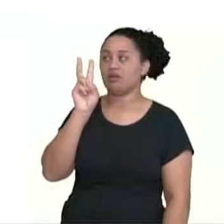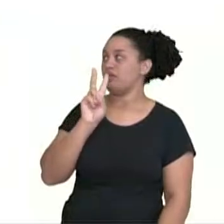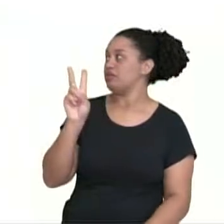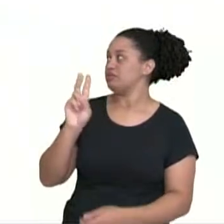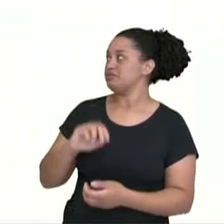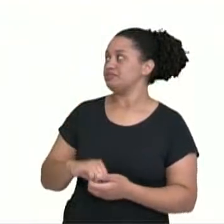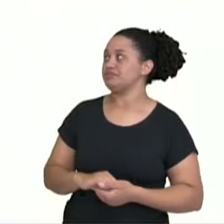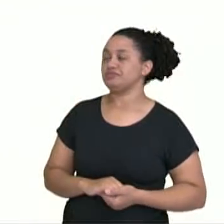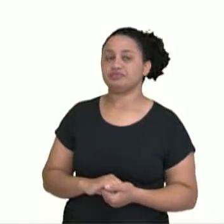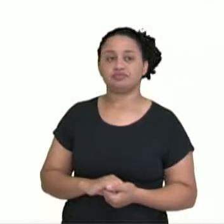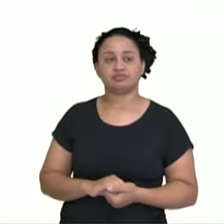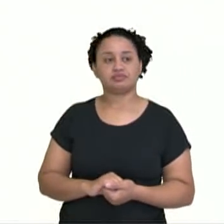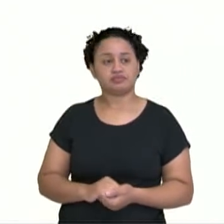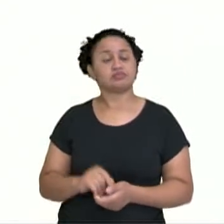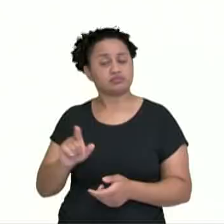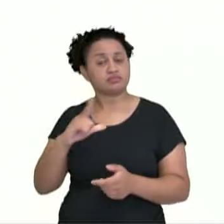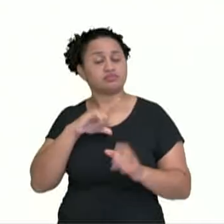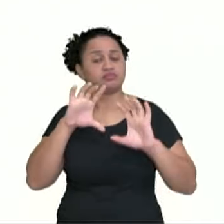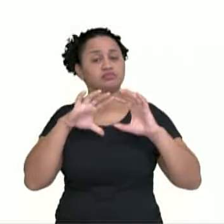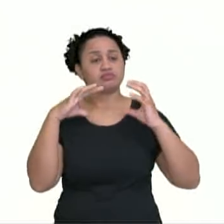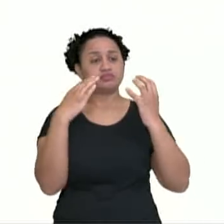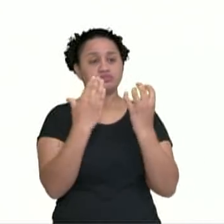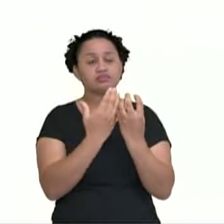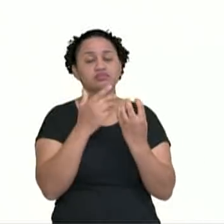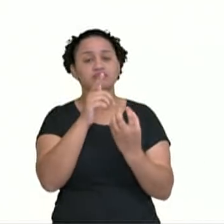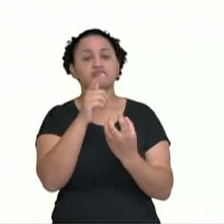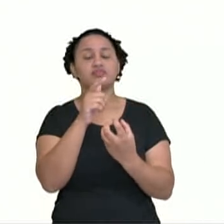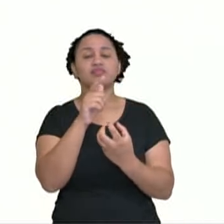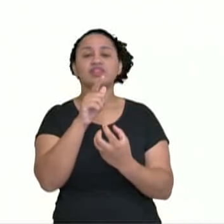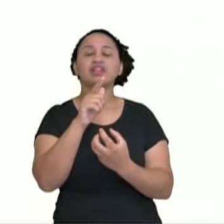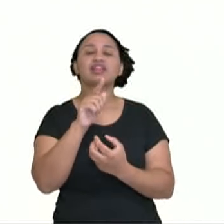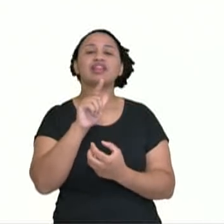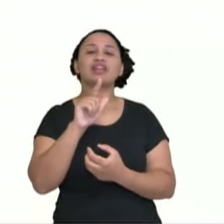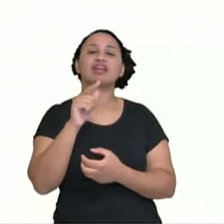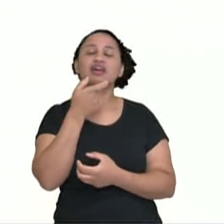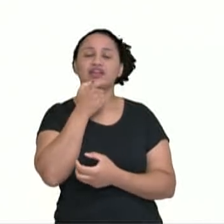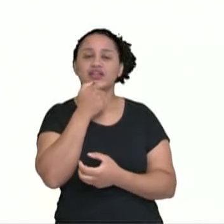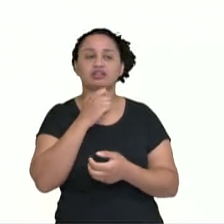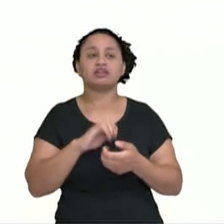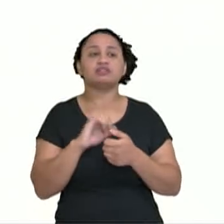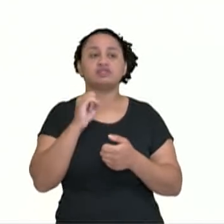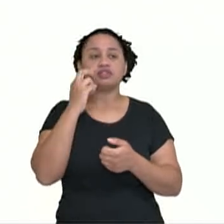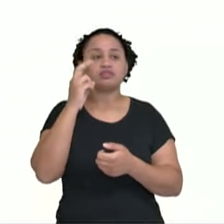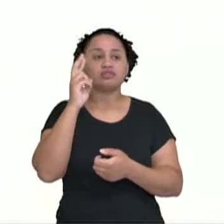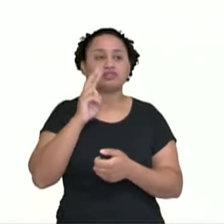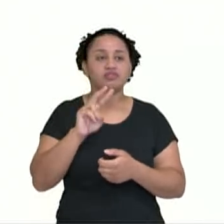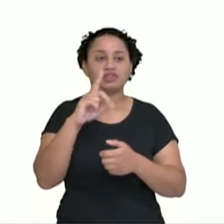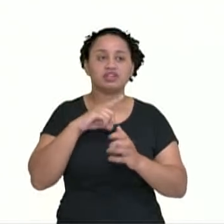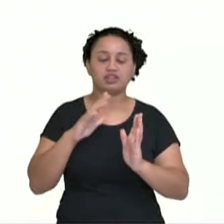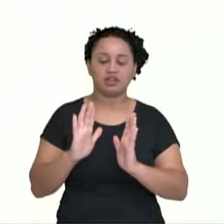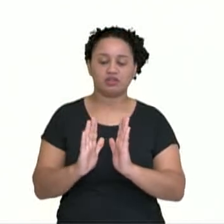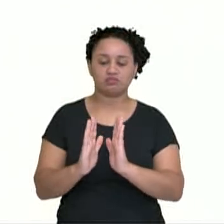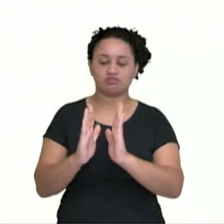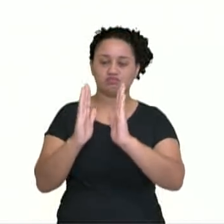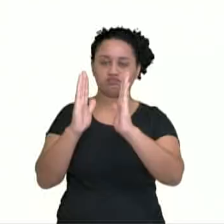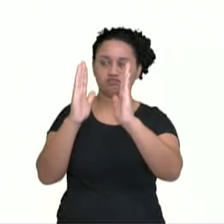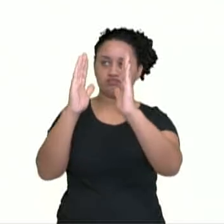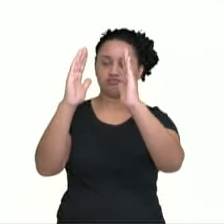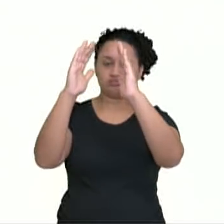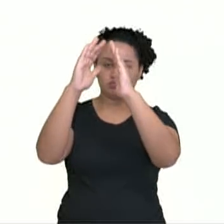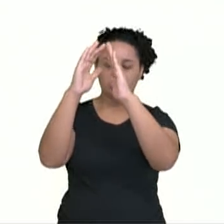da Inglaterra. E olha só, se vocês prestarem um pouquinho mais atenção e virem ali que tem uma torre com um